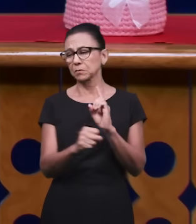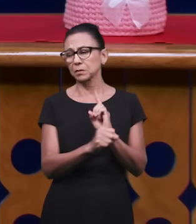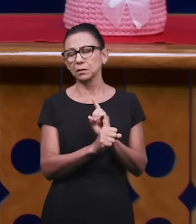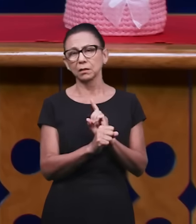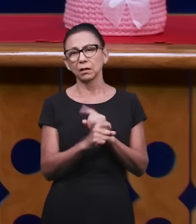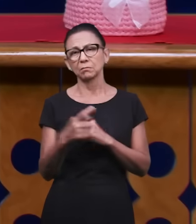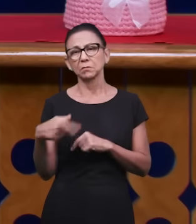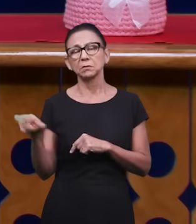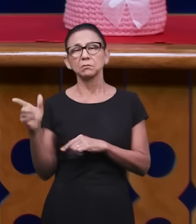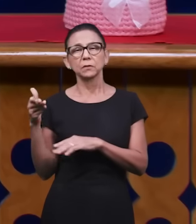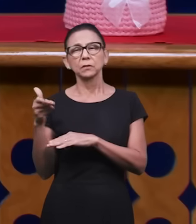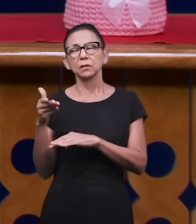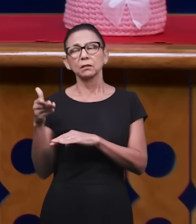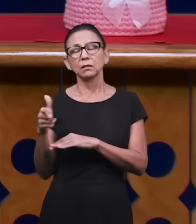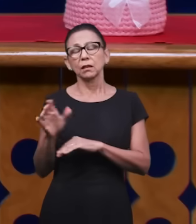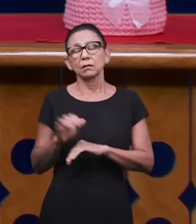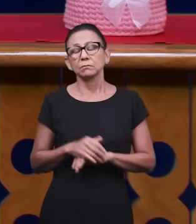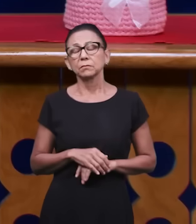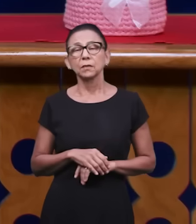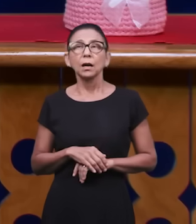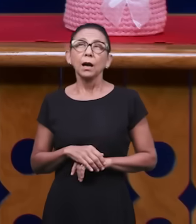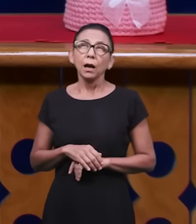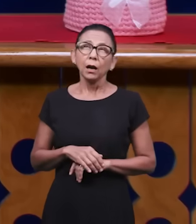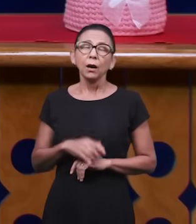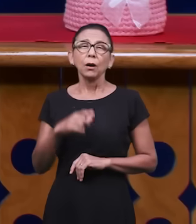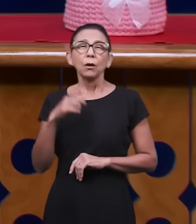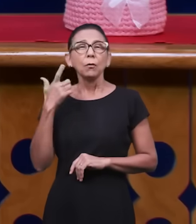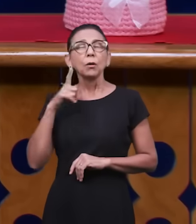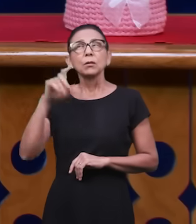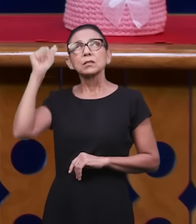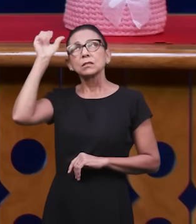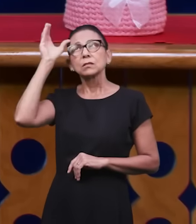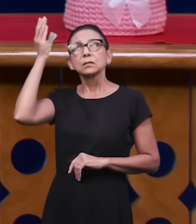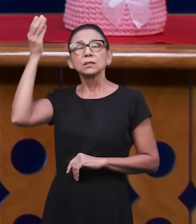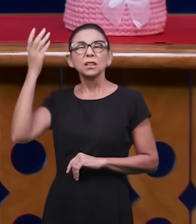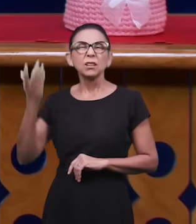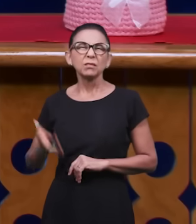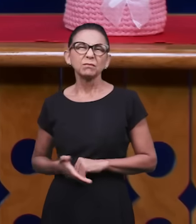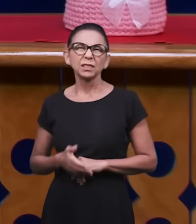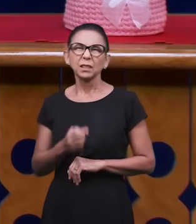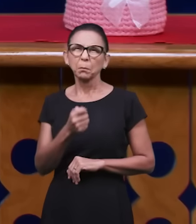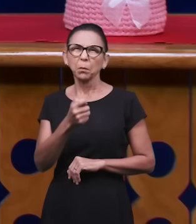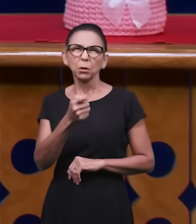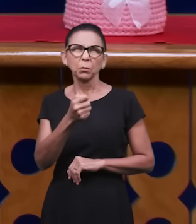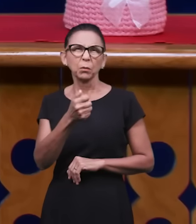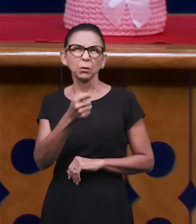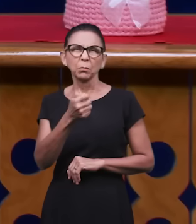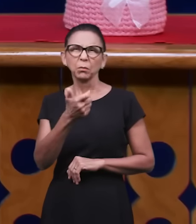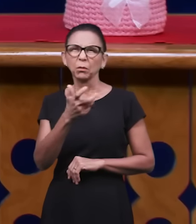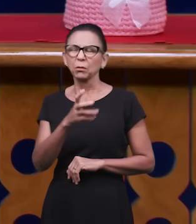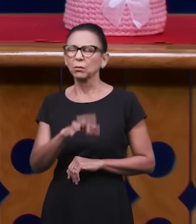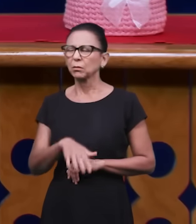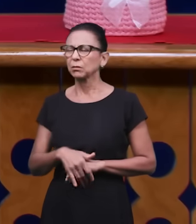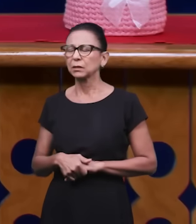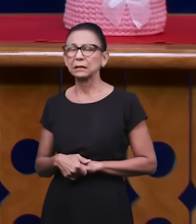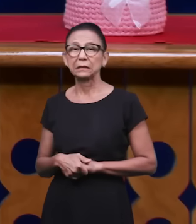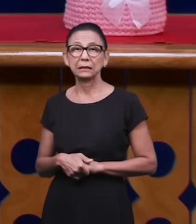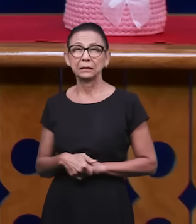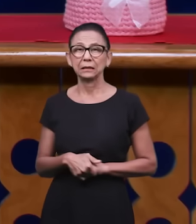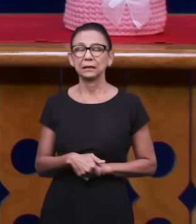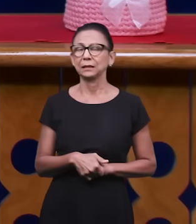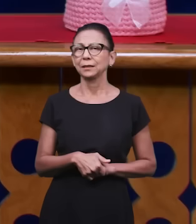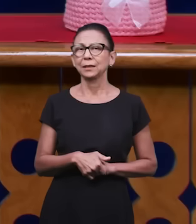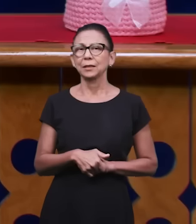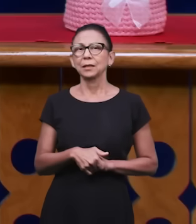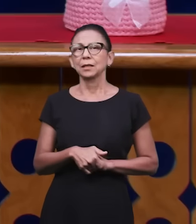coisas que você vai buscar uma solução, mas é muito raso isso. Está muito longe do projeto de Deus. O projeto de Deus ele se